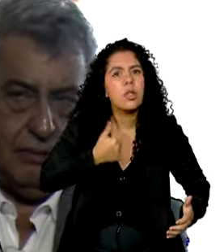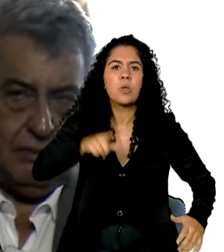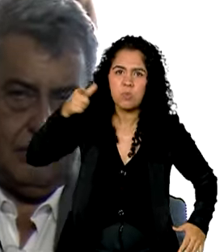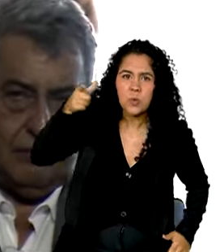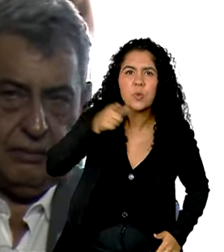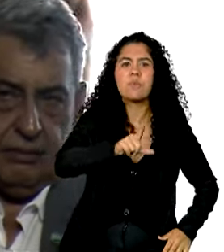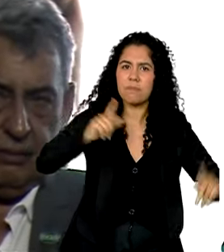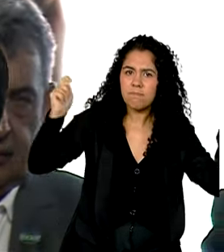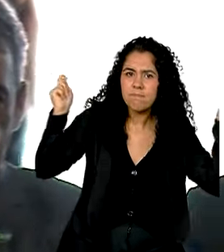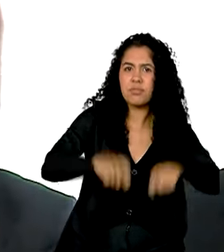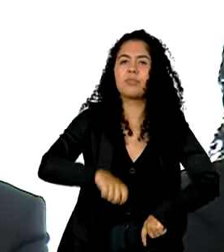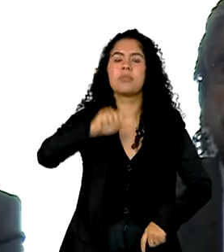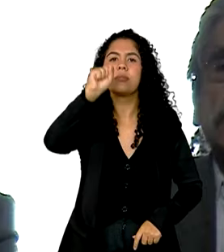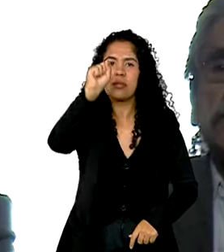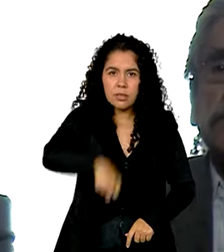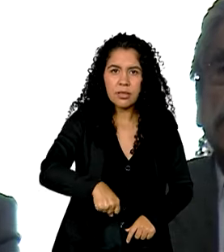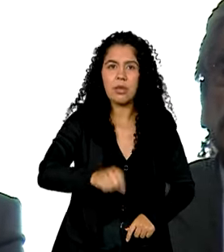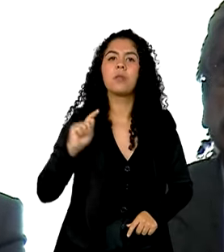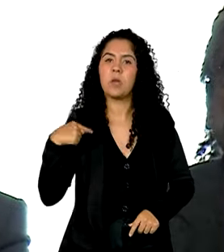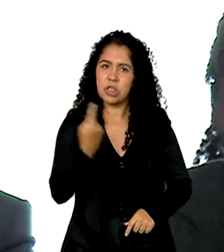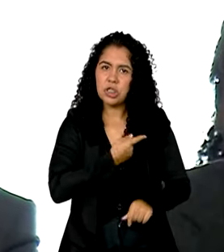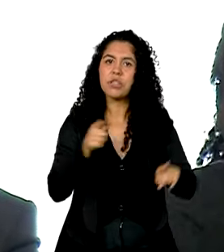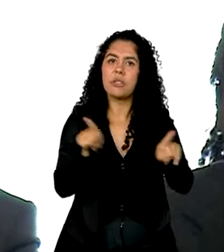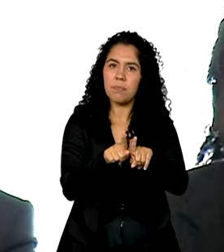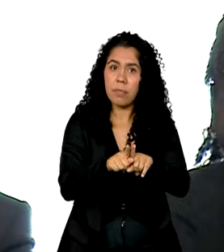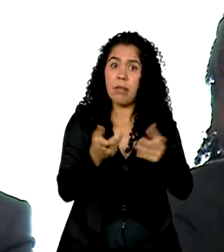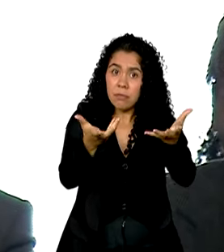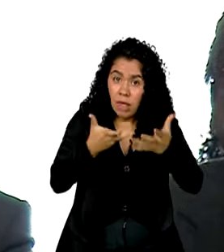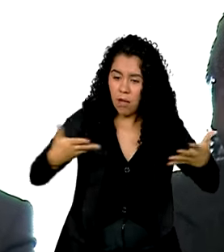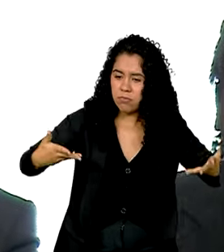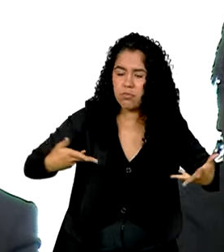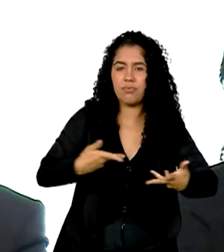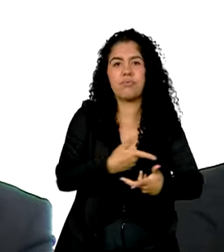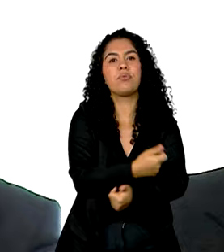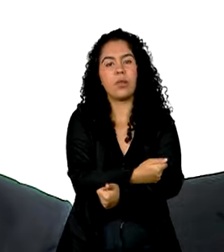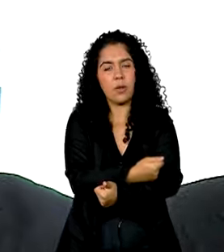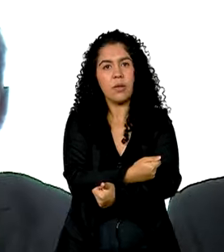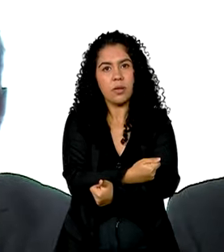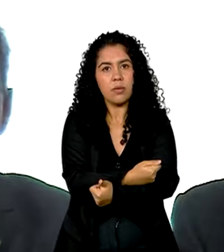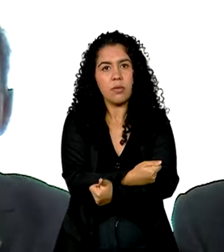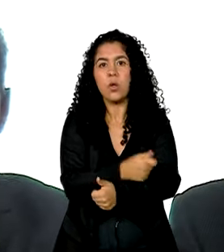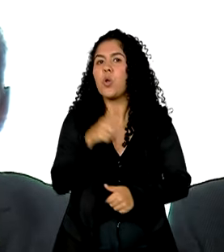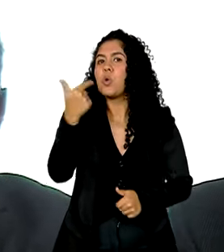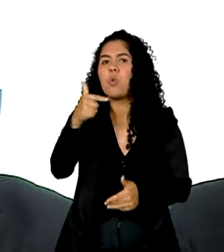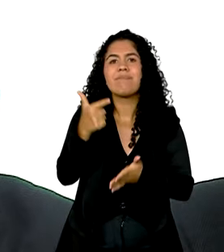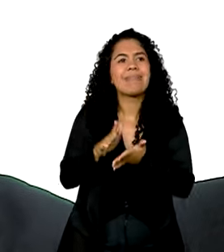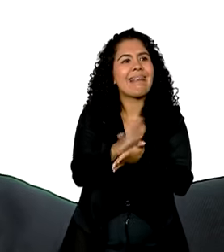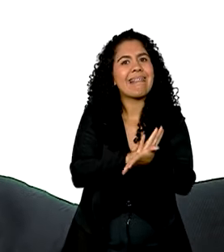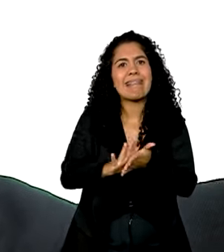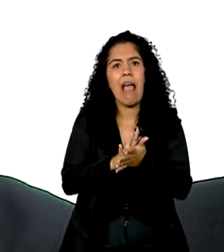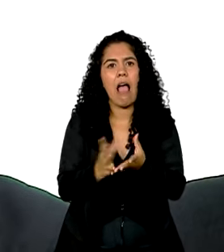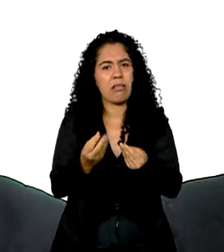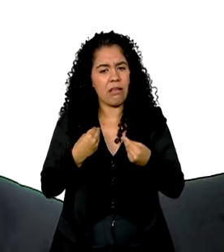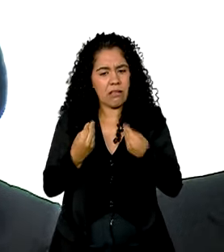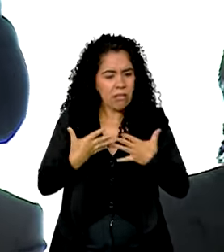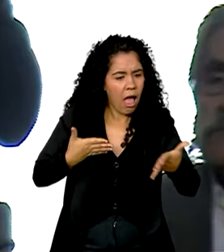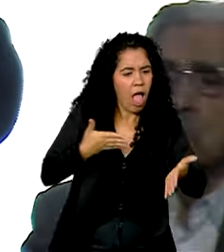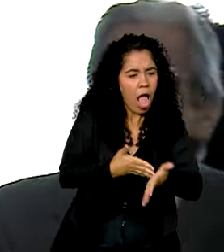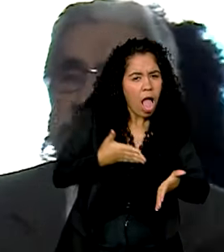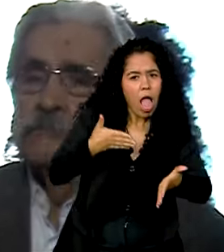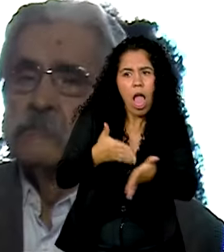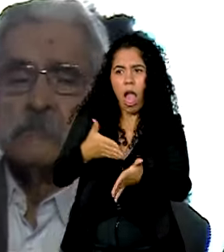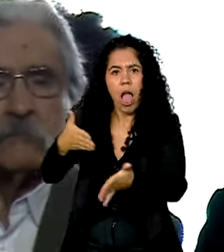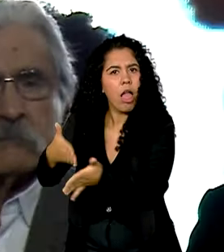a gente terá da qualidade que a gente quiser ter. Não há nada que impeça a gente